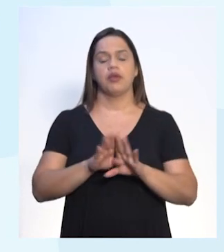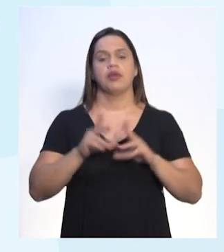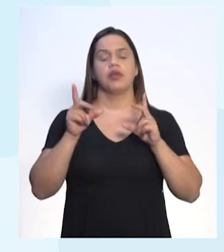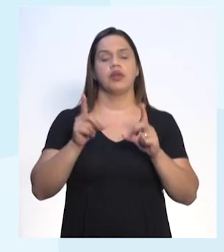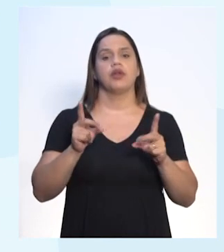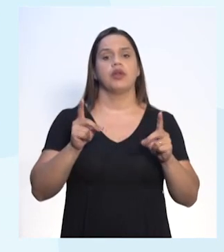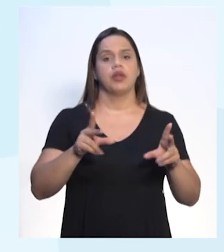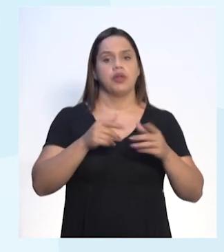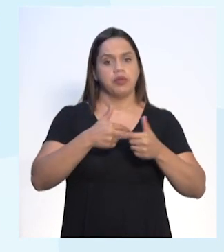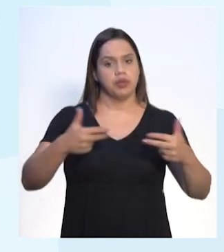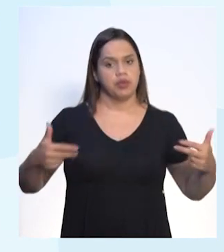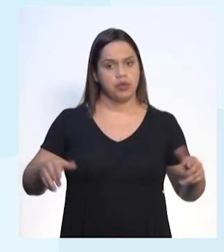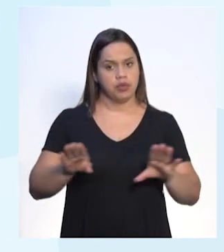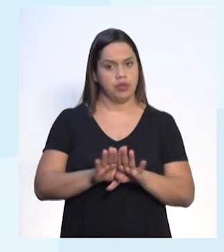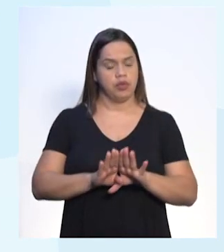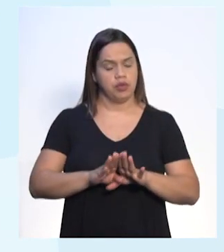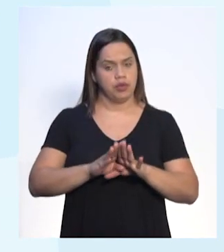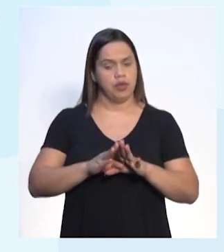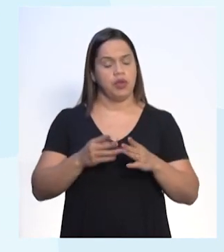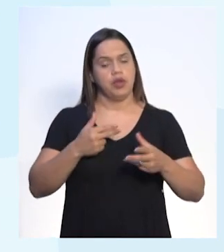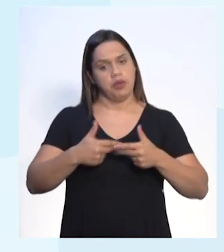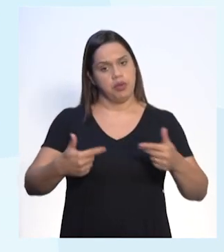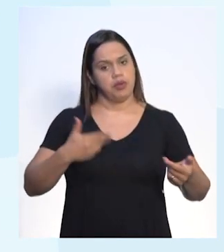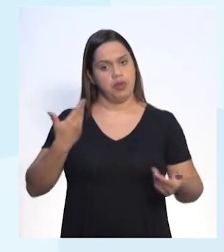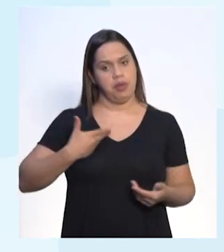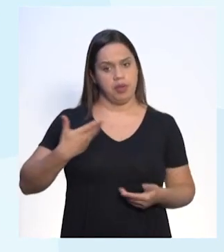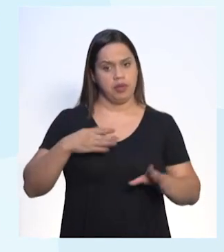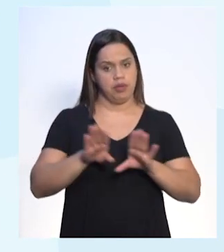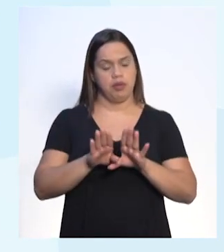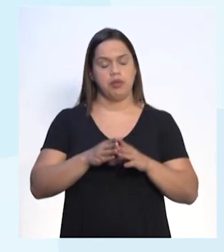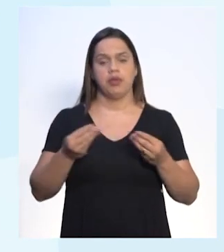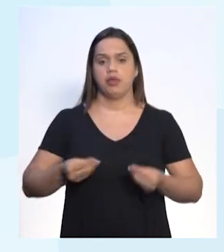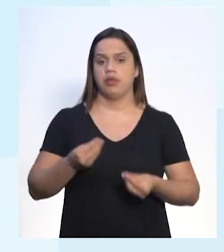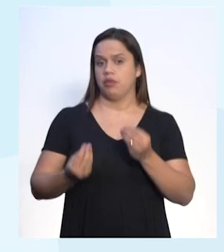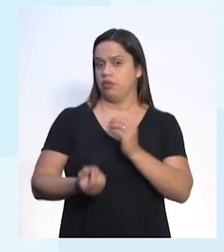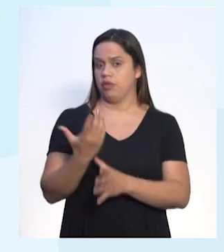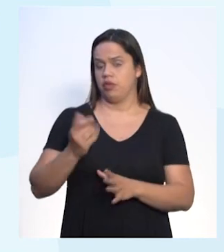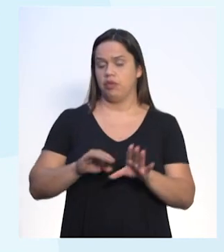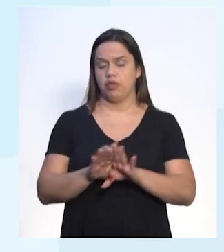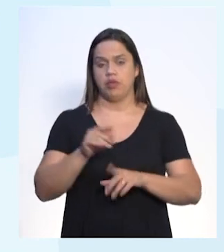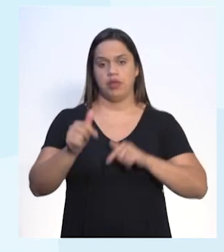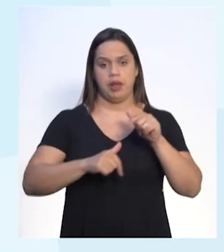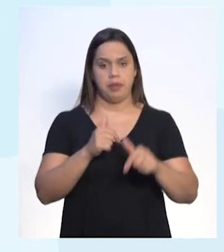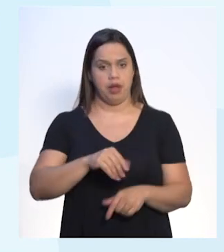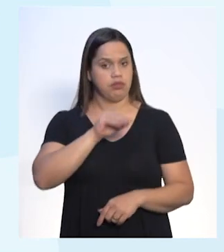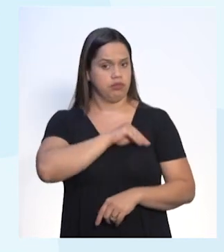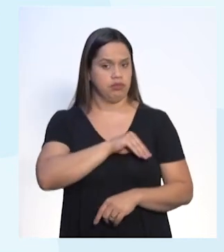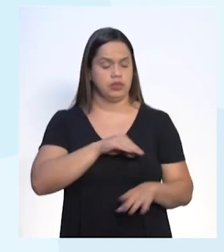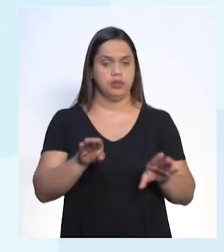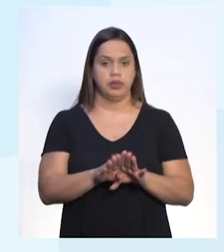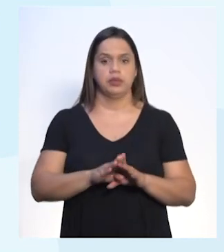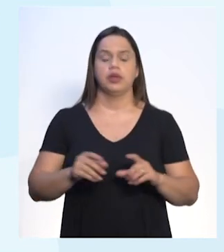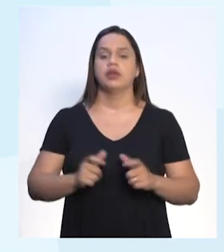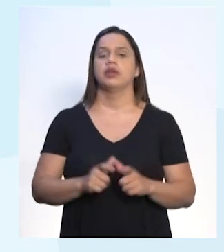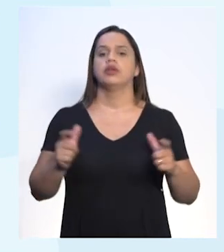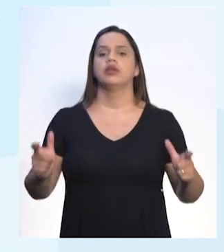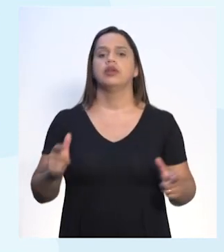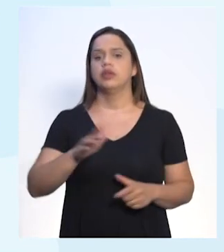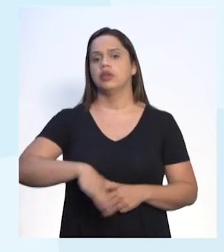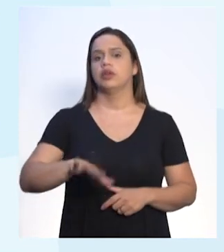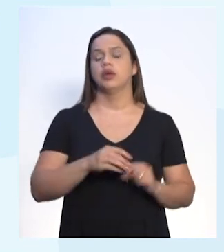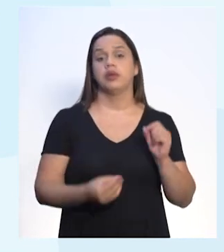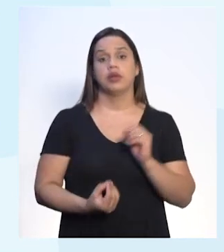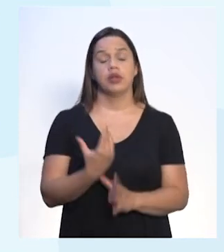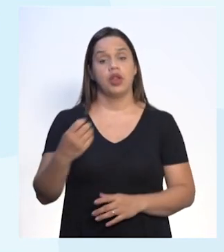produtos ambientalmente amigáveis, gerando emprego e renda. E criar um espaço para gerar novos